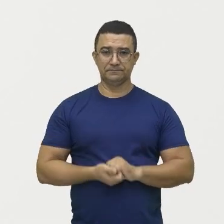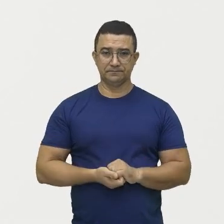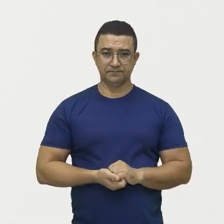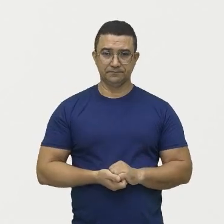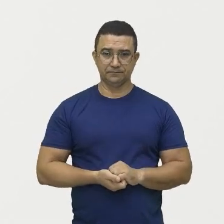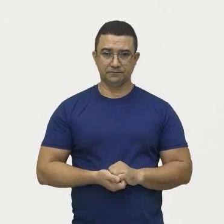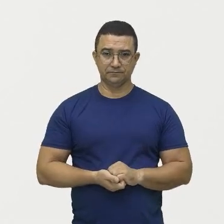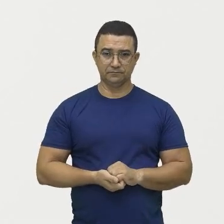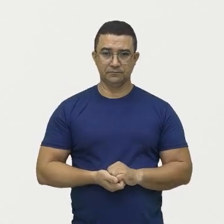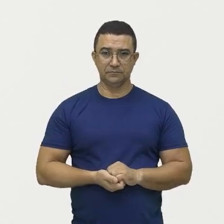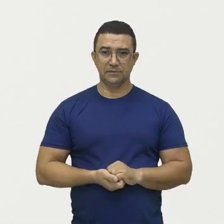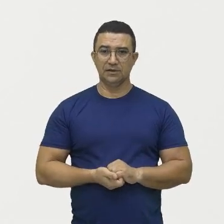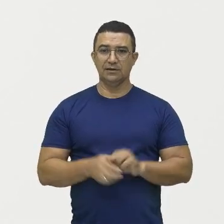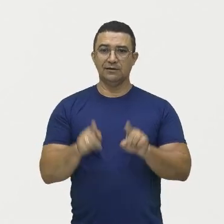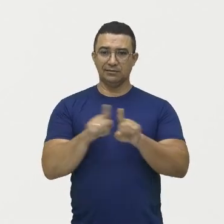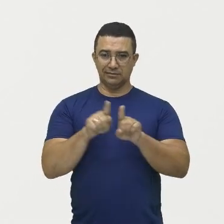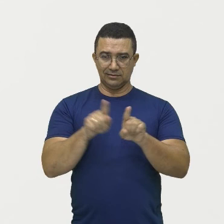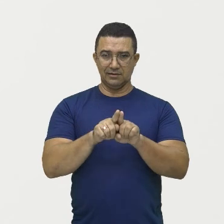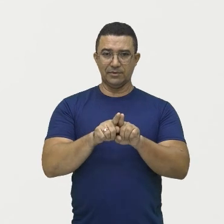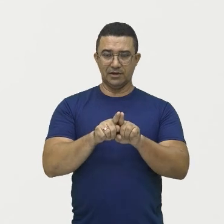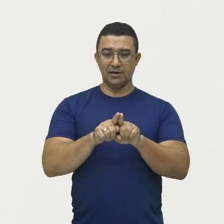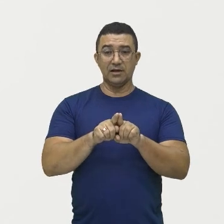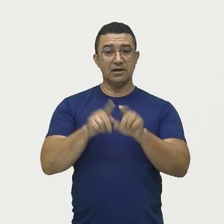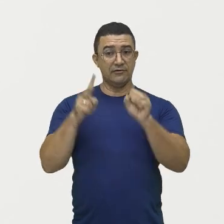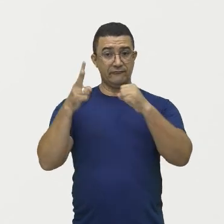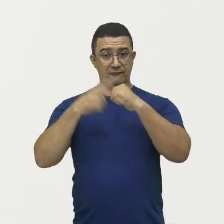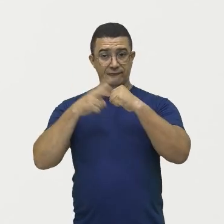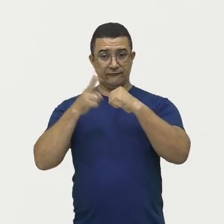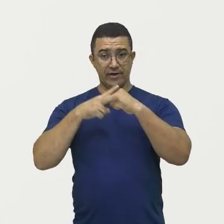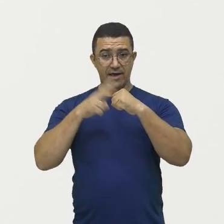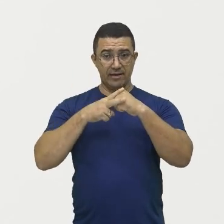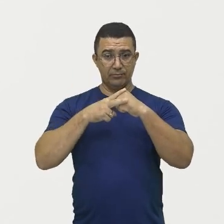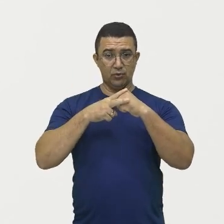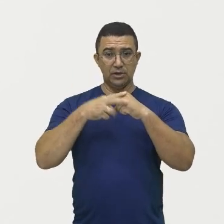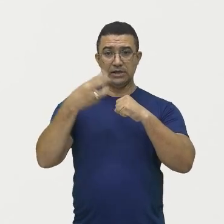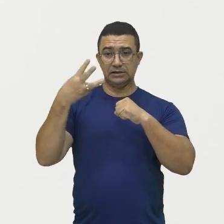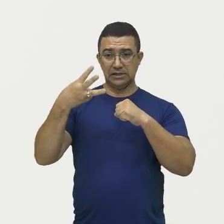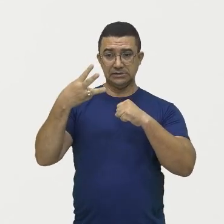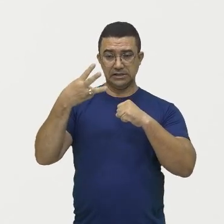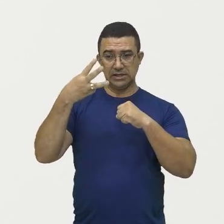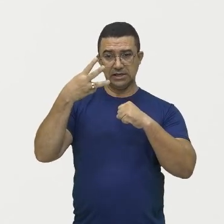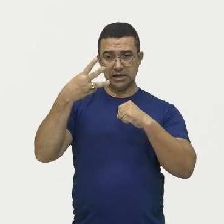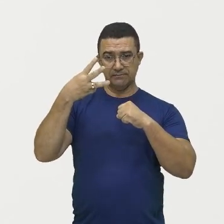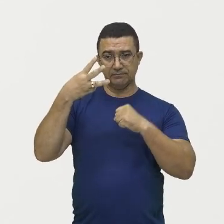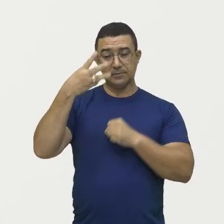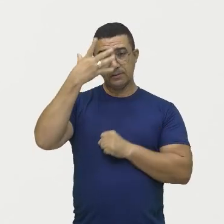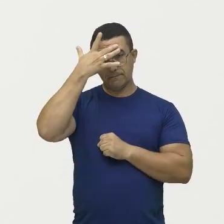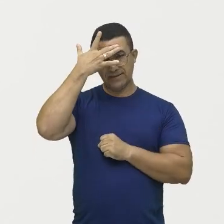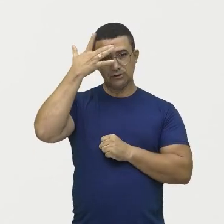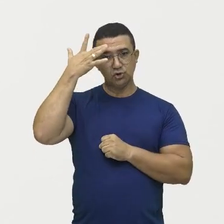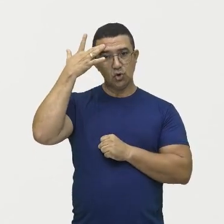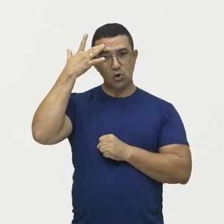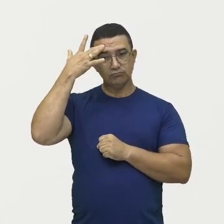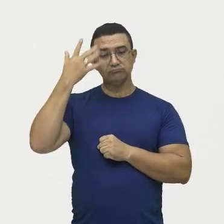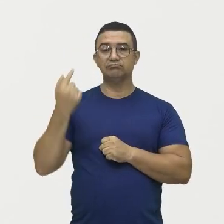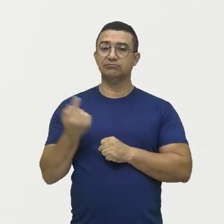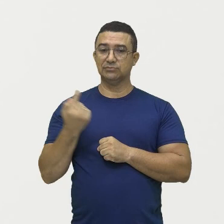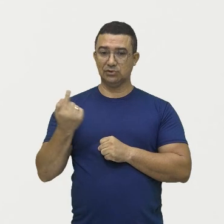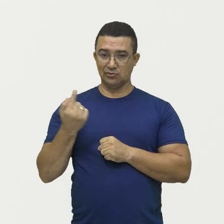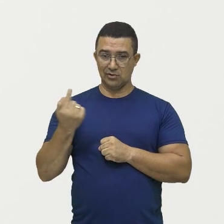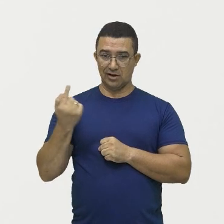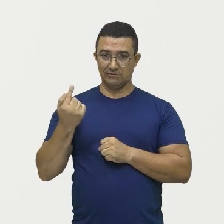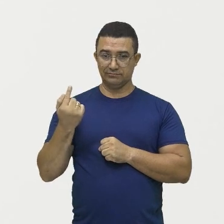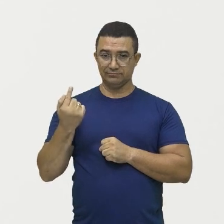should save, então aqui eu tenho o verbo conjugado com terceira pessoa do singular, além do que temos um monstro aqui, né? Eu tenho o